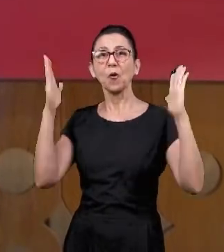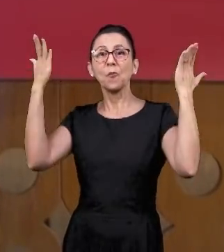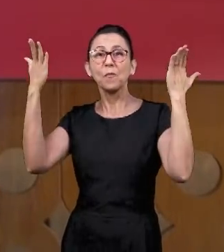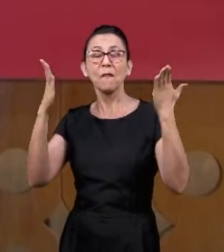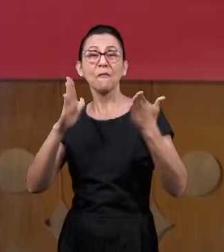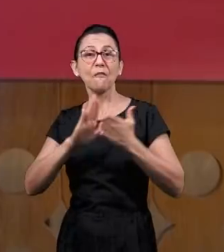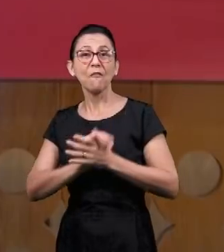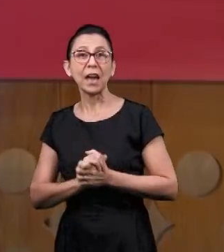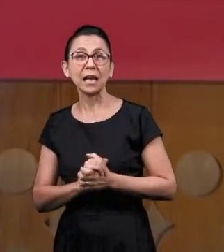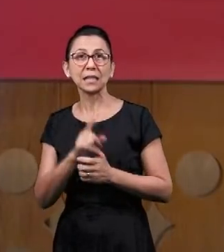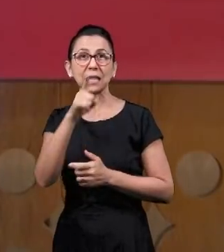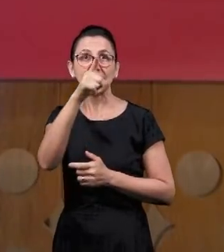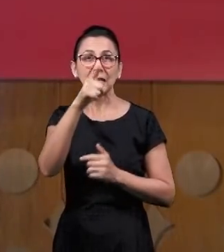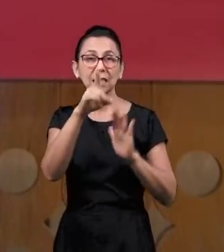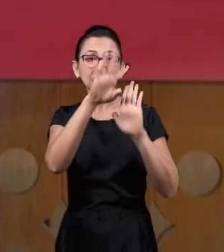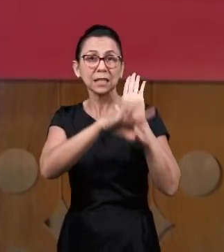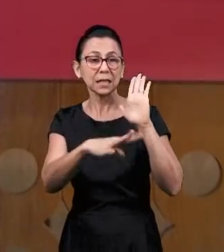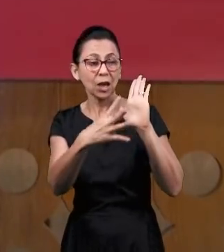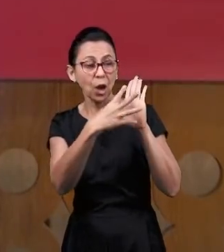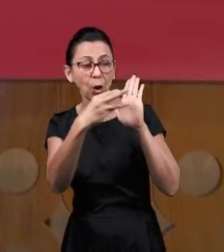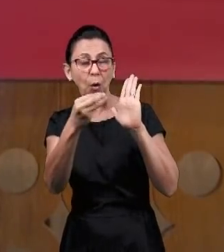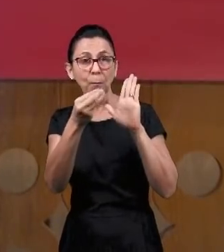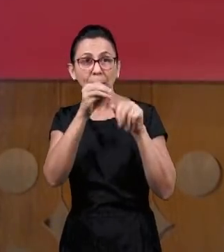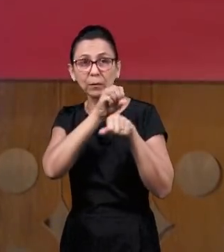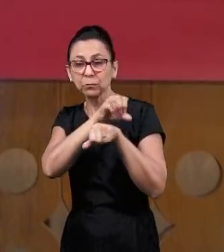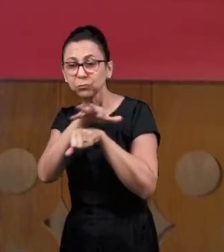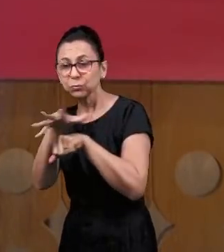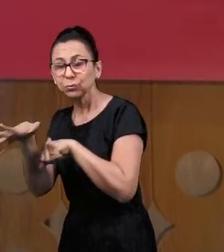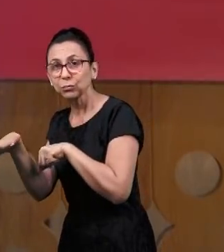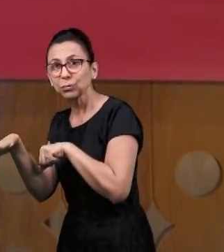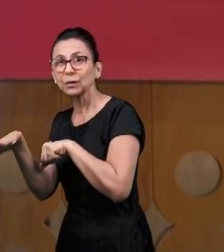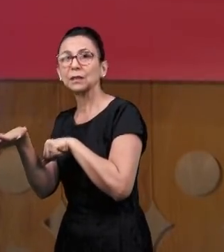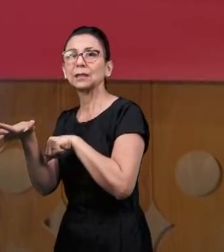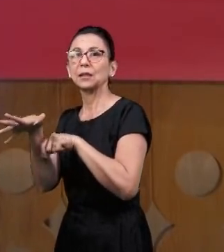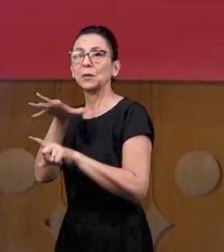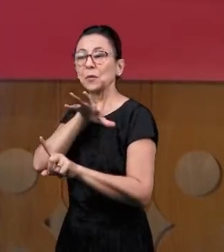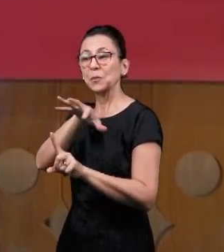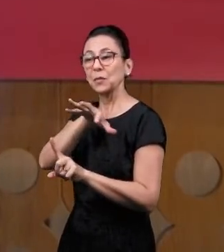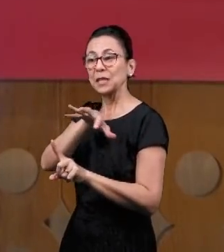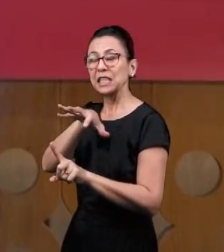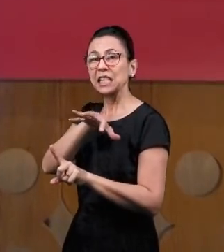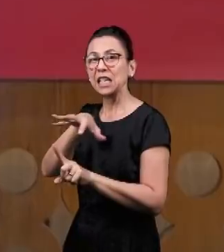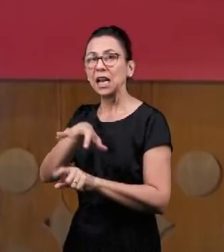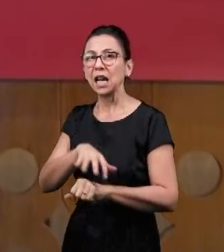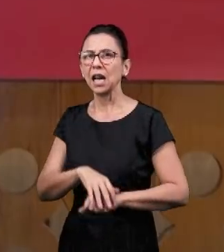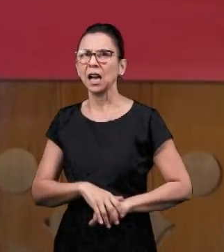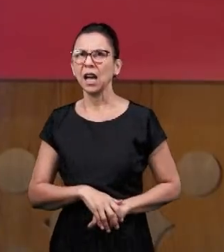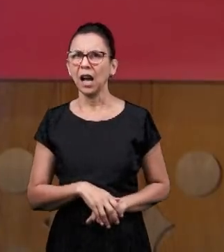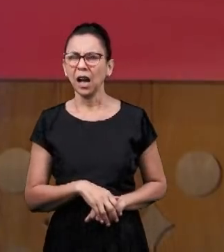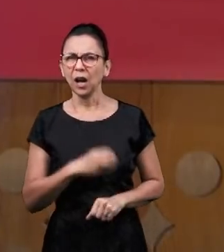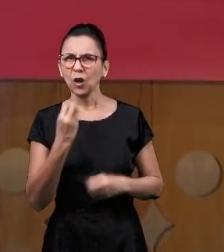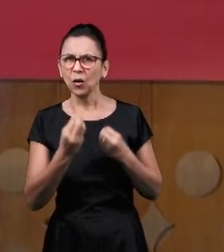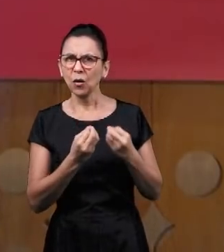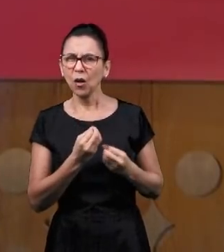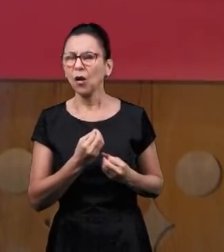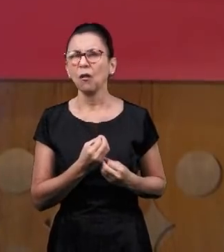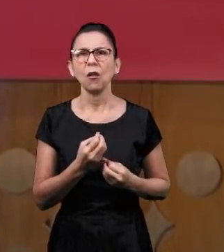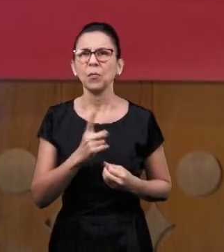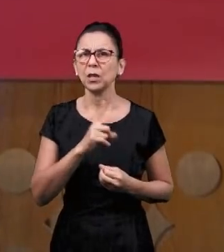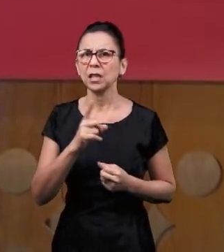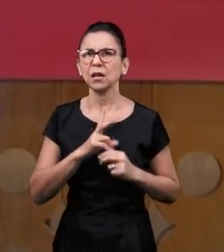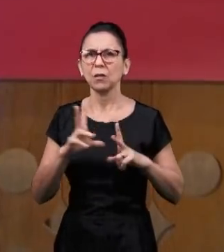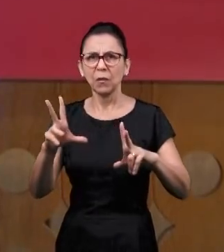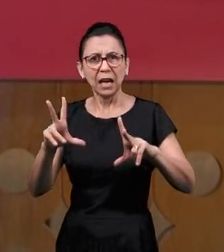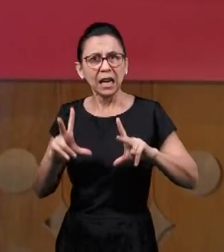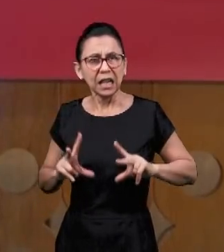é isso? Você quer lançar a mão da herança desse jeito? A herança não é sua, nem minha, nem de Gilberto. A herança é do Espírito Santo,